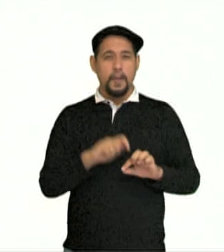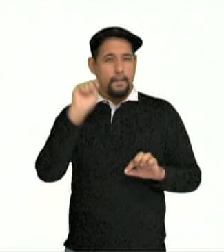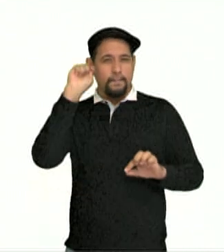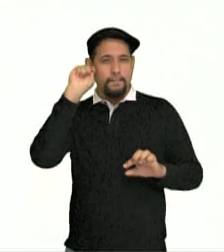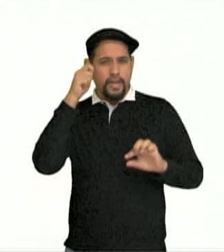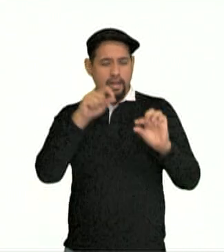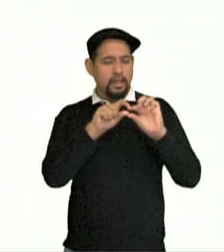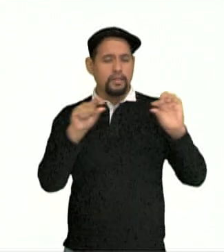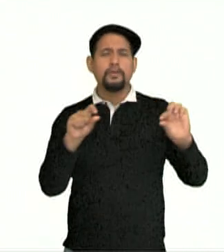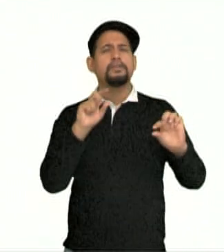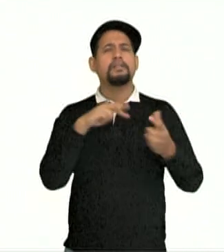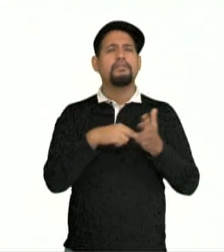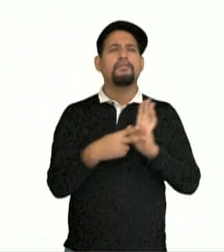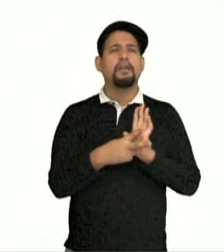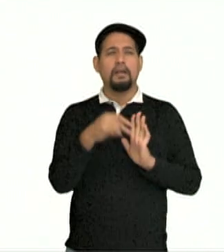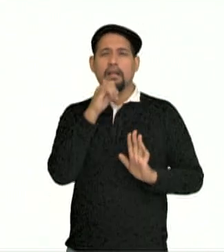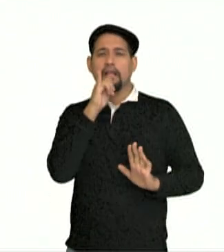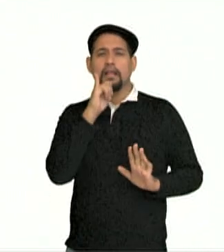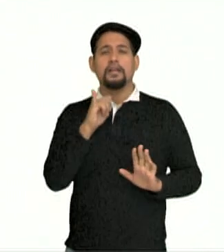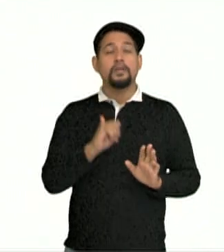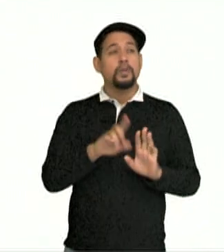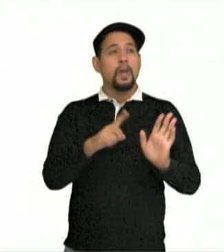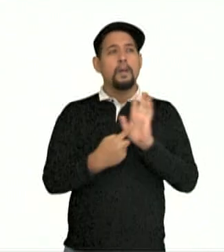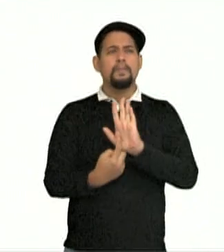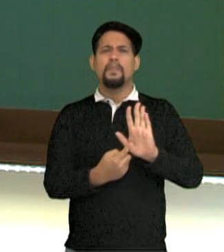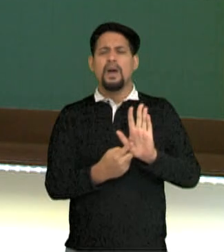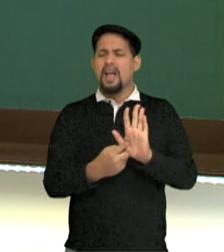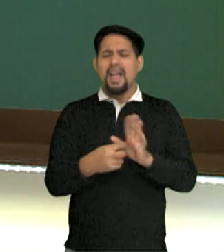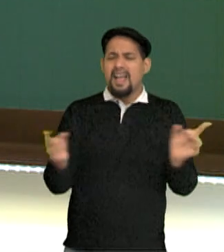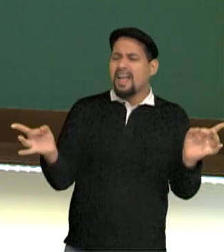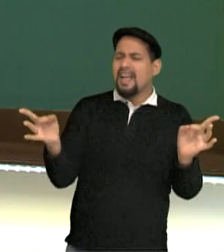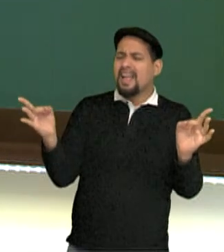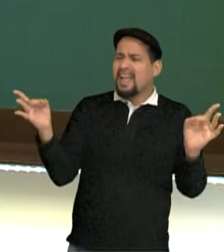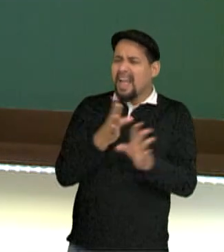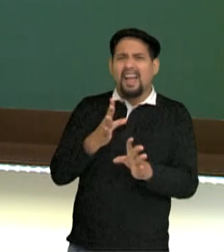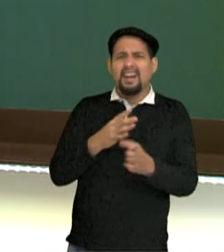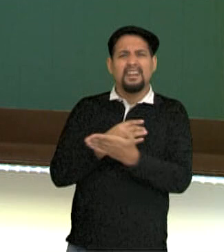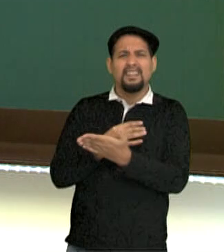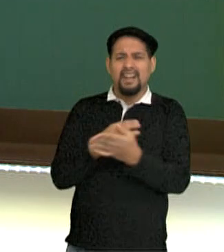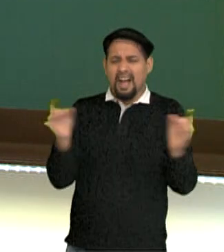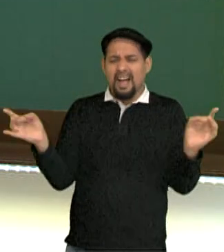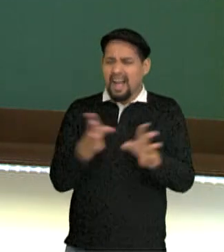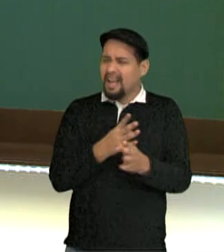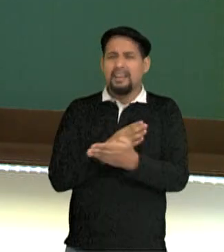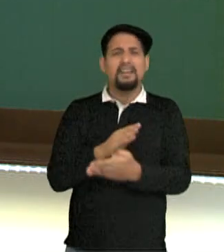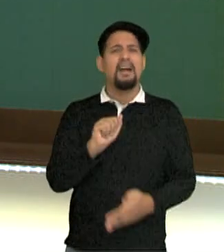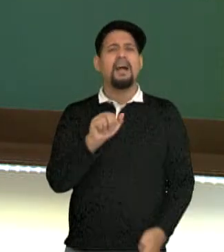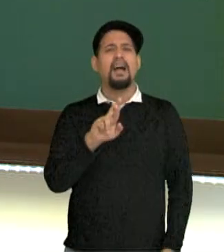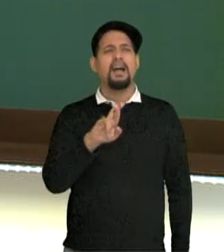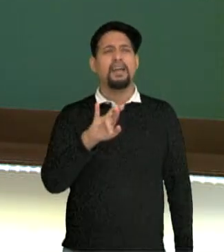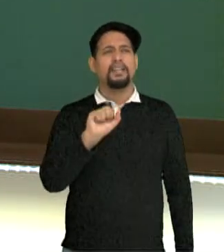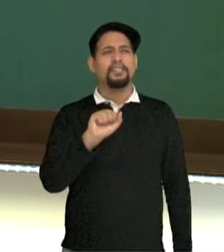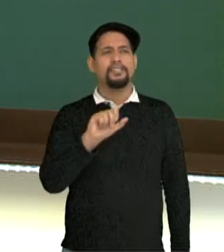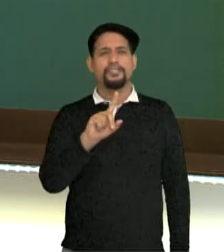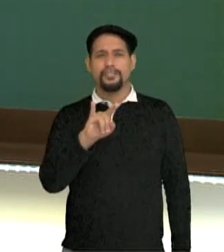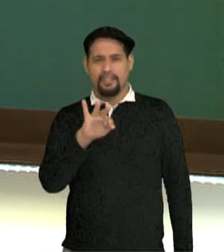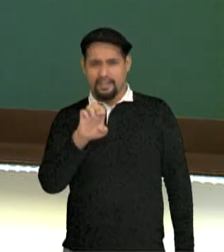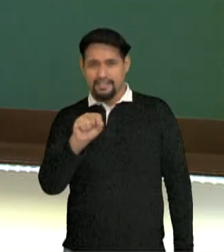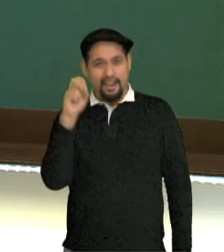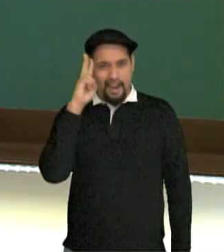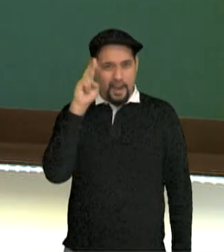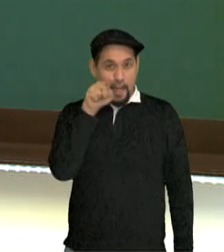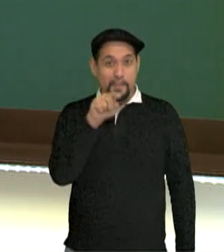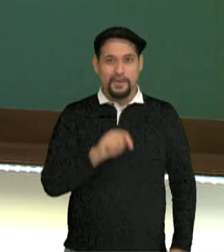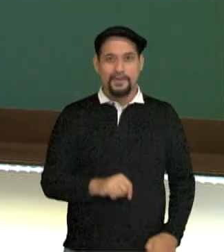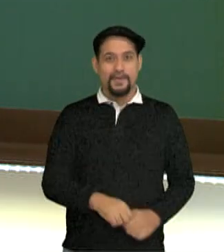pela fala da personagem na expressão destacada? Acabe com isso, Aristides. Ah, pescou, lembrou, nem